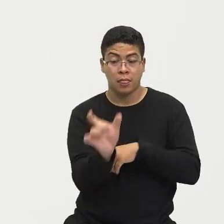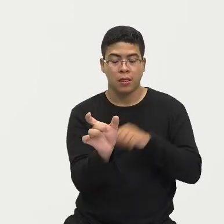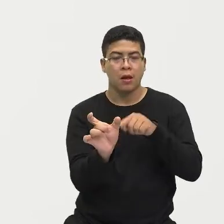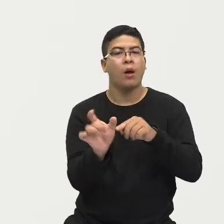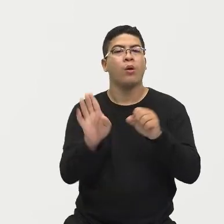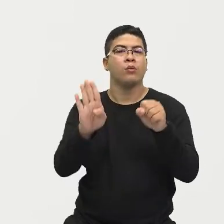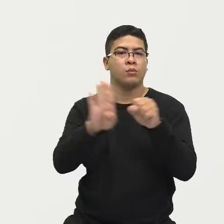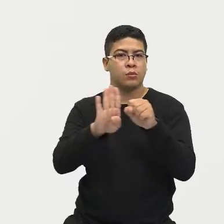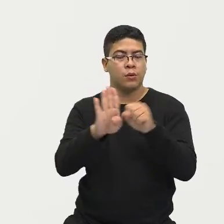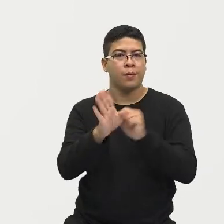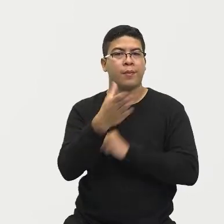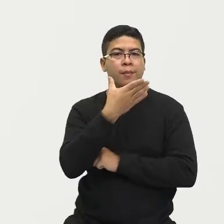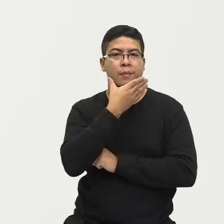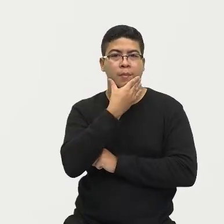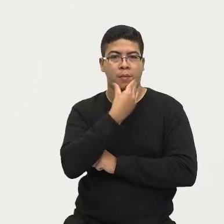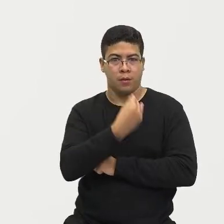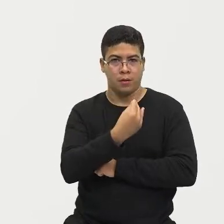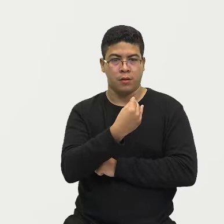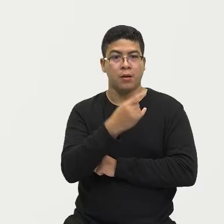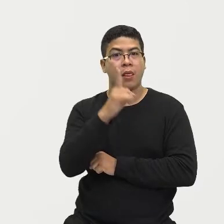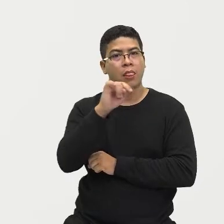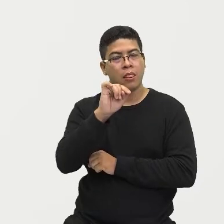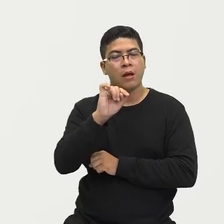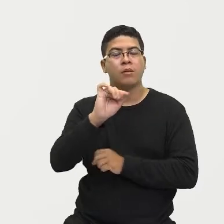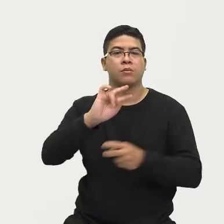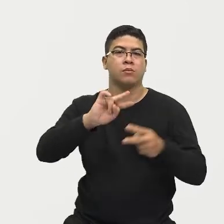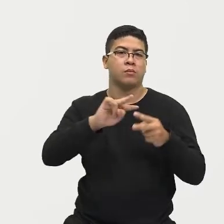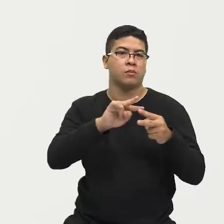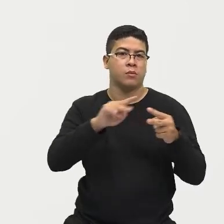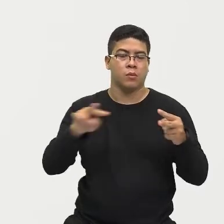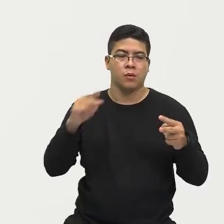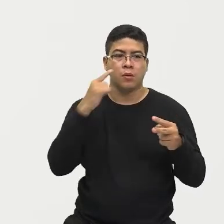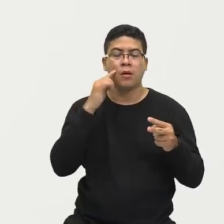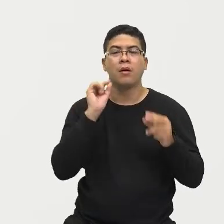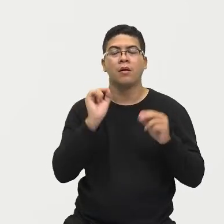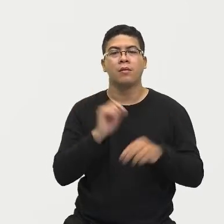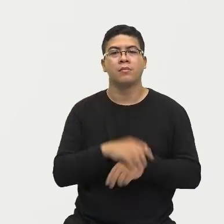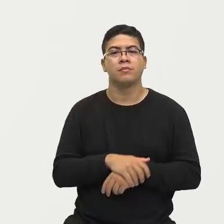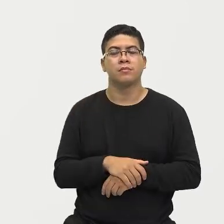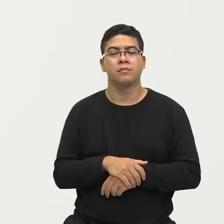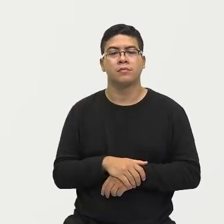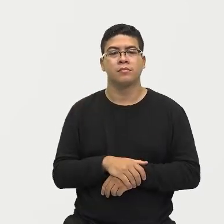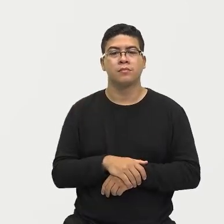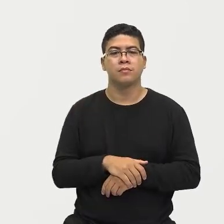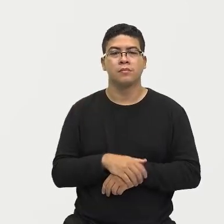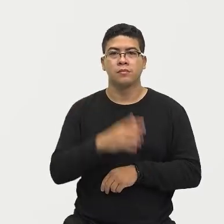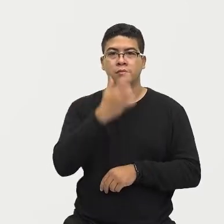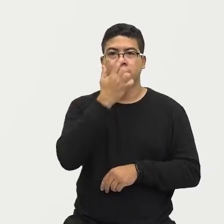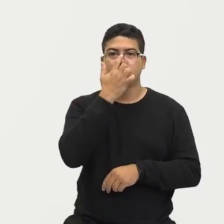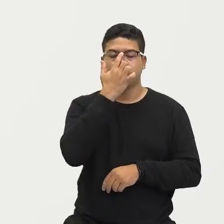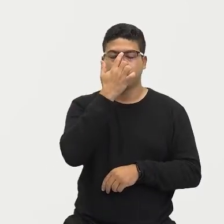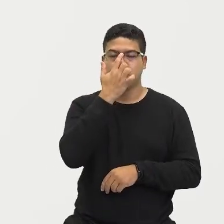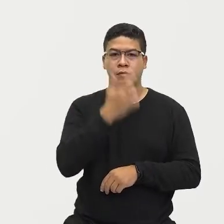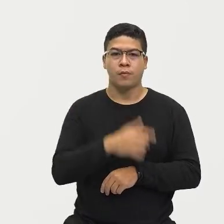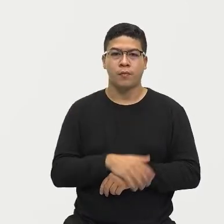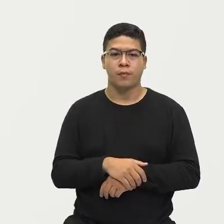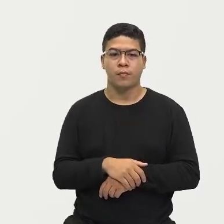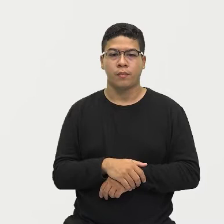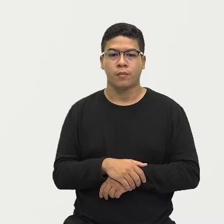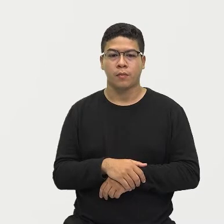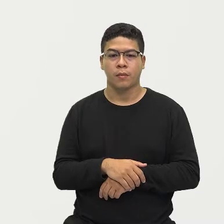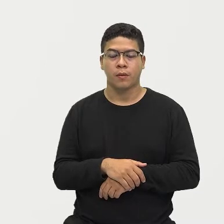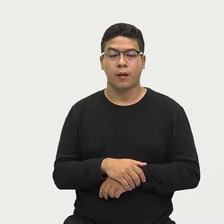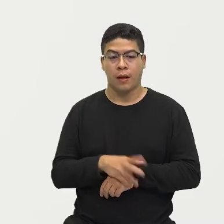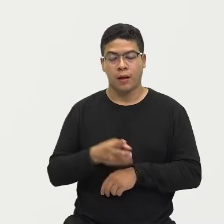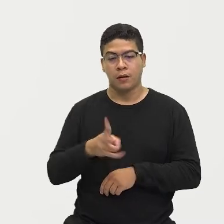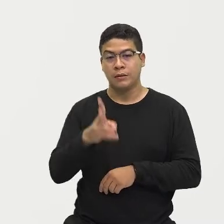masculino que está no plural. Os estranhos. Então, você já sabe que quando ele tiver acompanhado